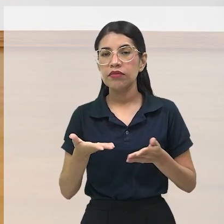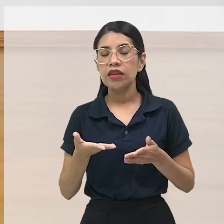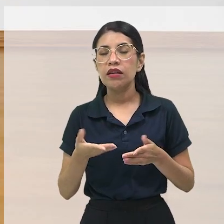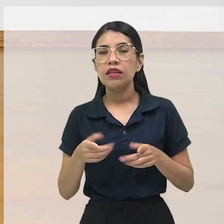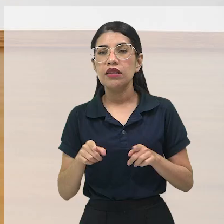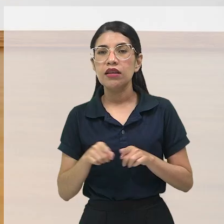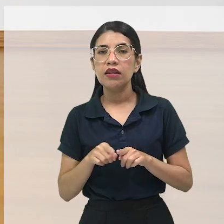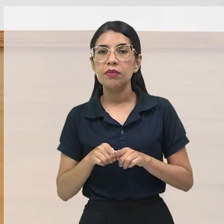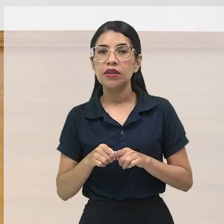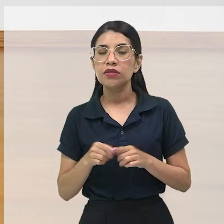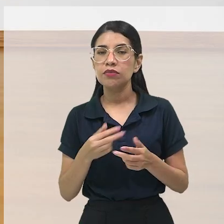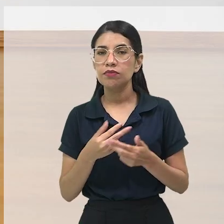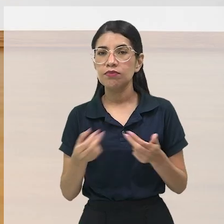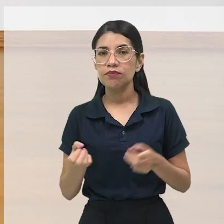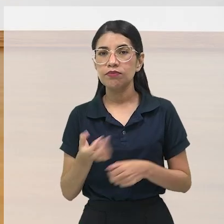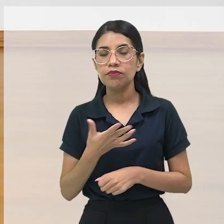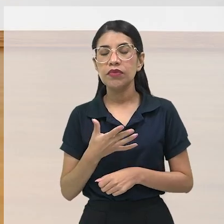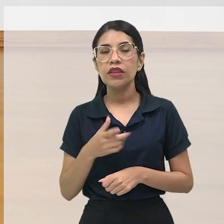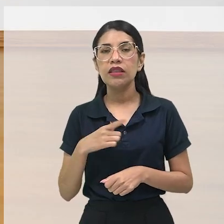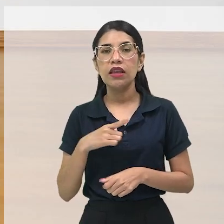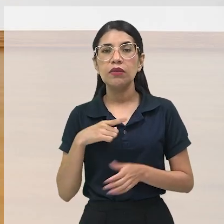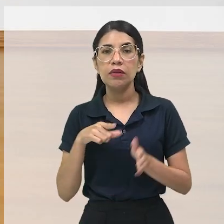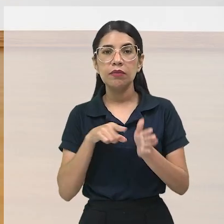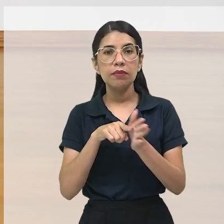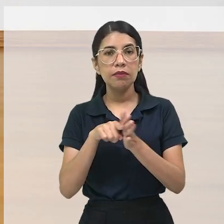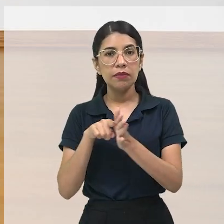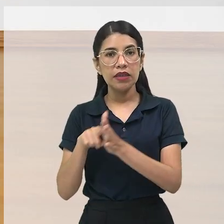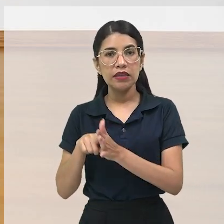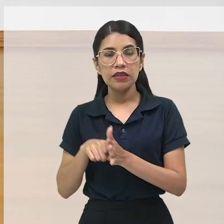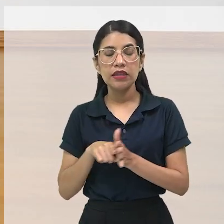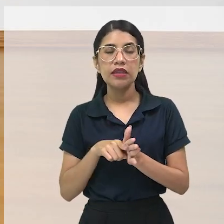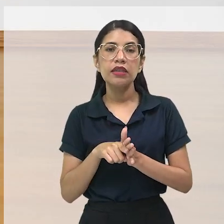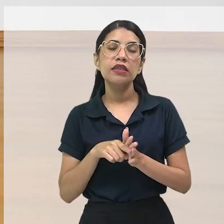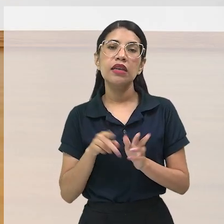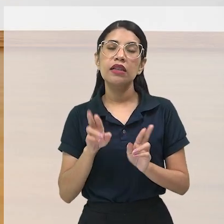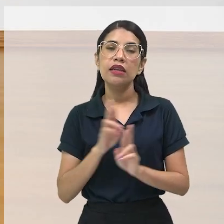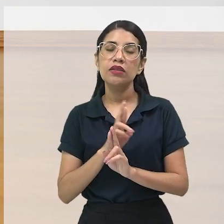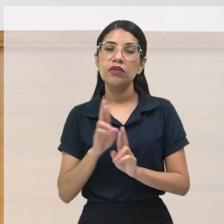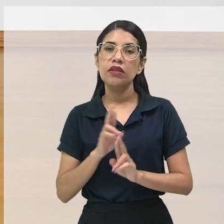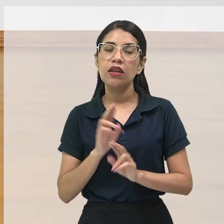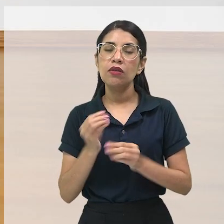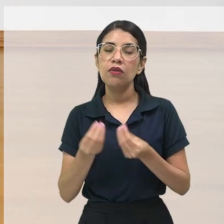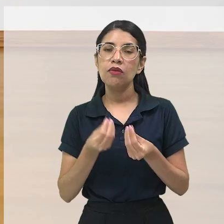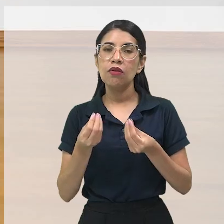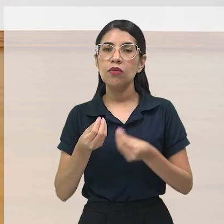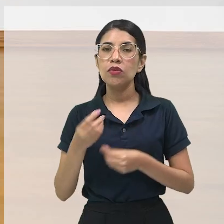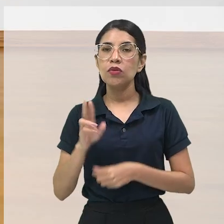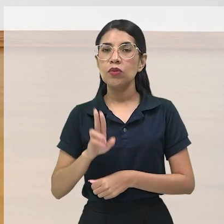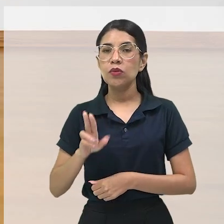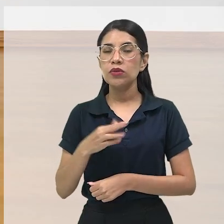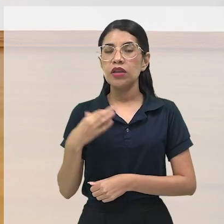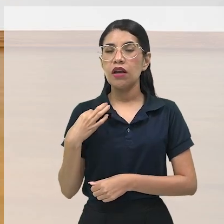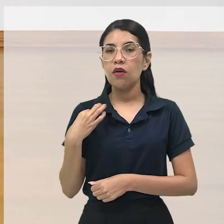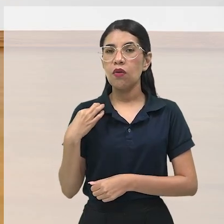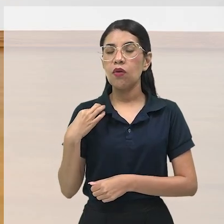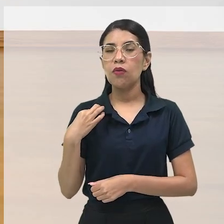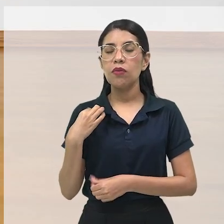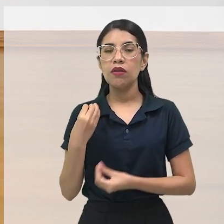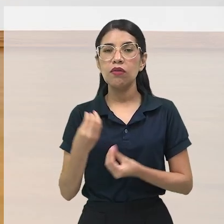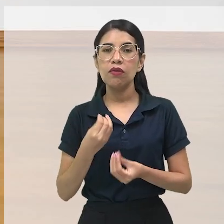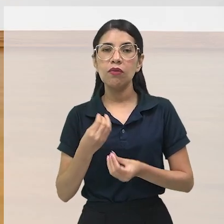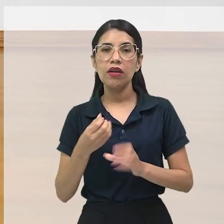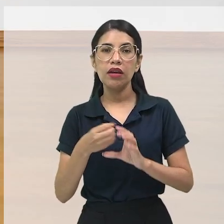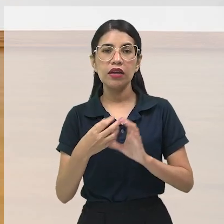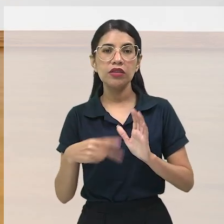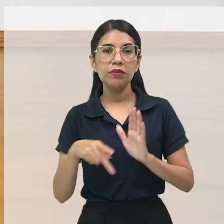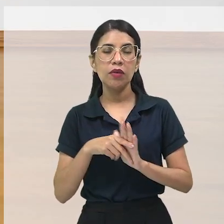da atualidade, eles fazem sempre uma pesquisa com relação ao que vestir, a como caracterizar esses